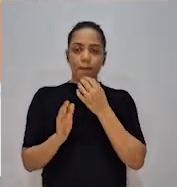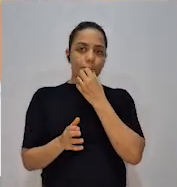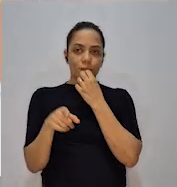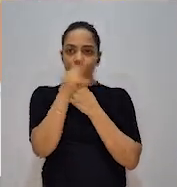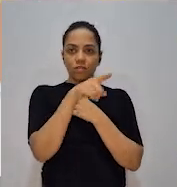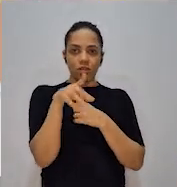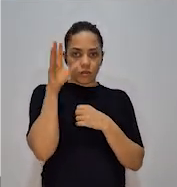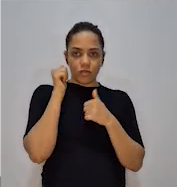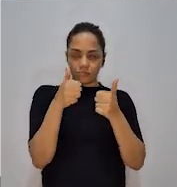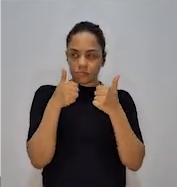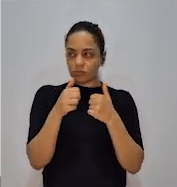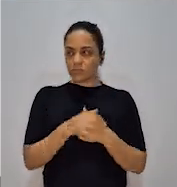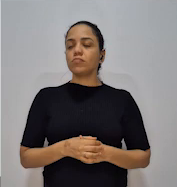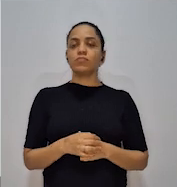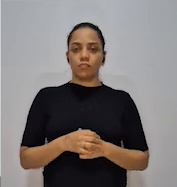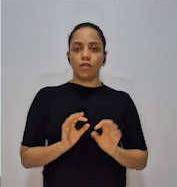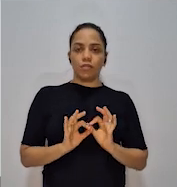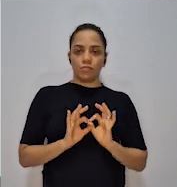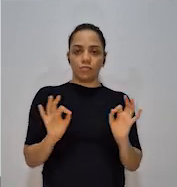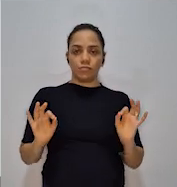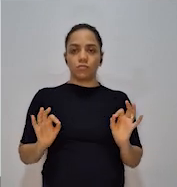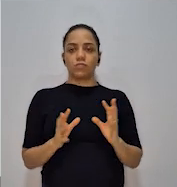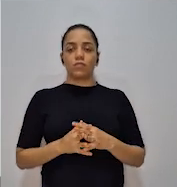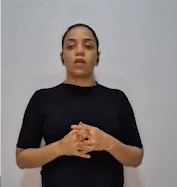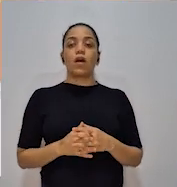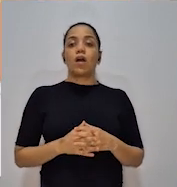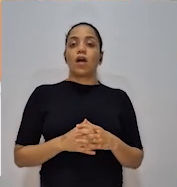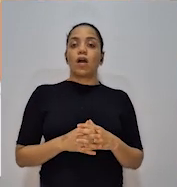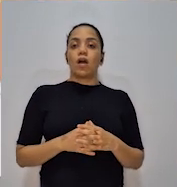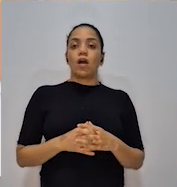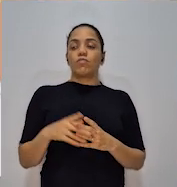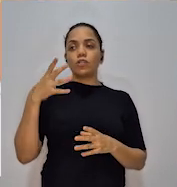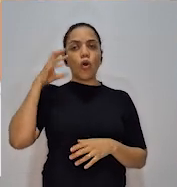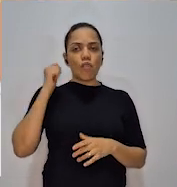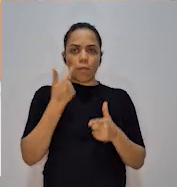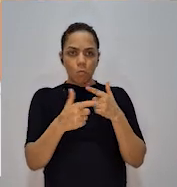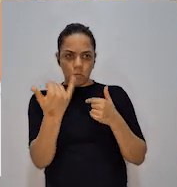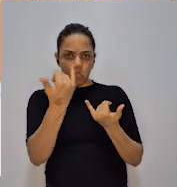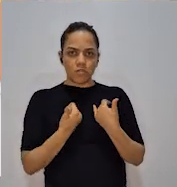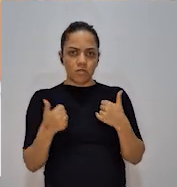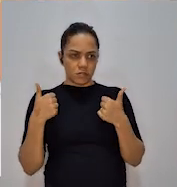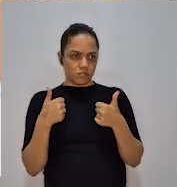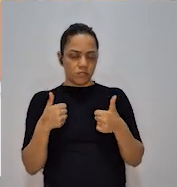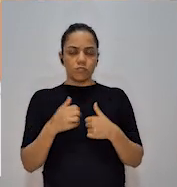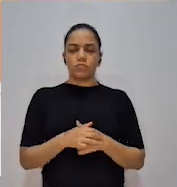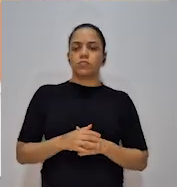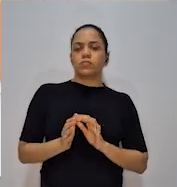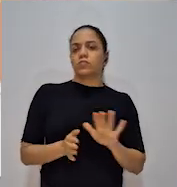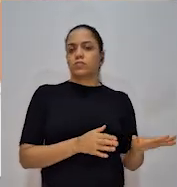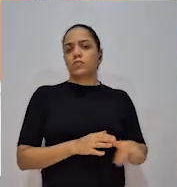estão me ouvindo bem, então? Qualquer questão em me ouvir, me avisem, tá bom?